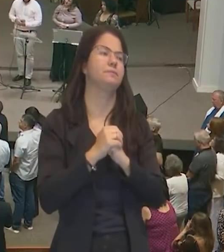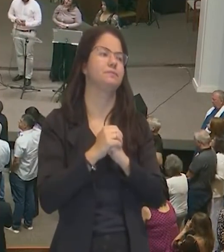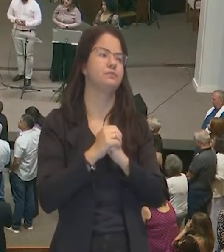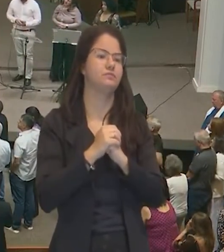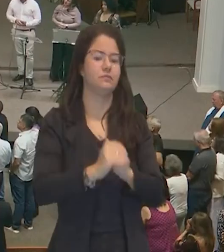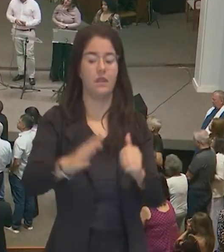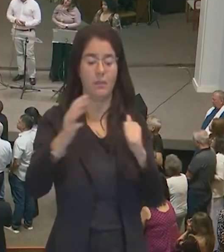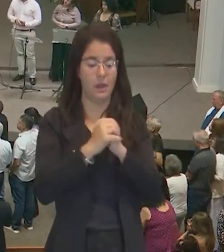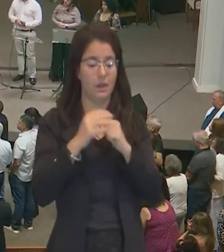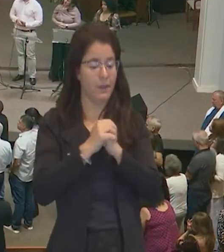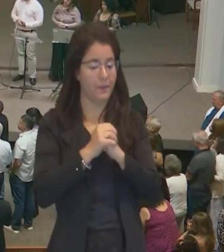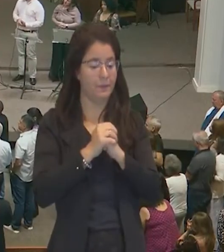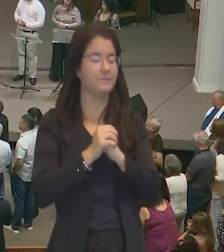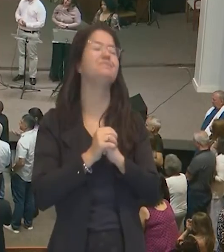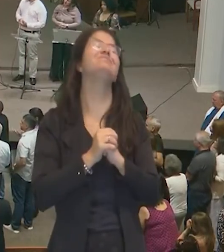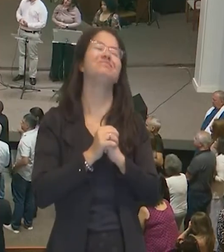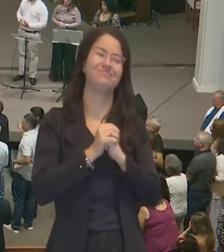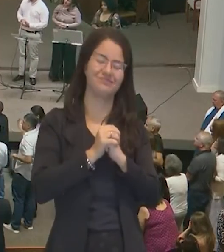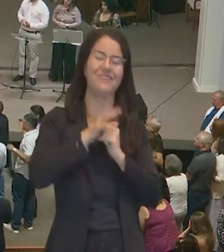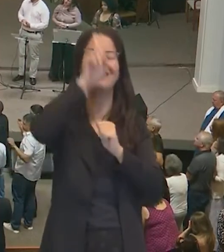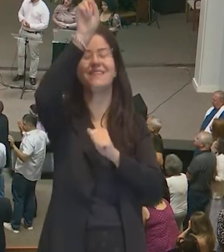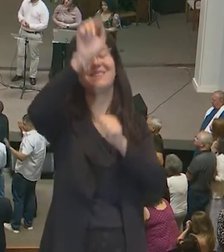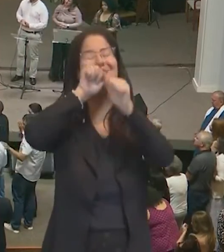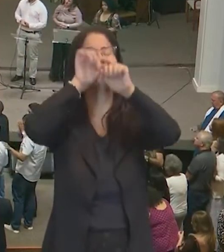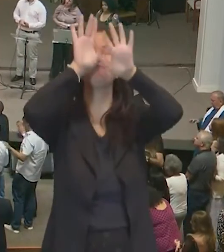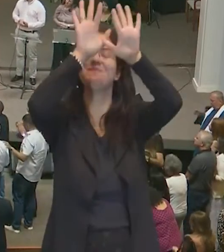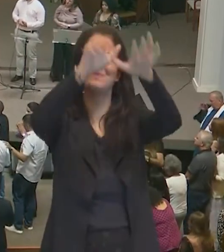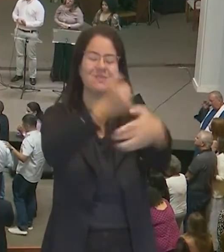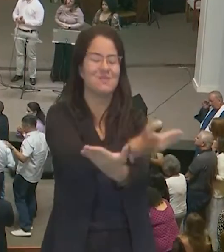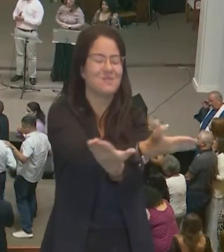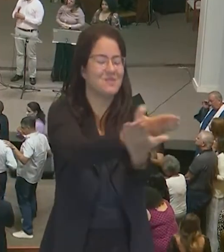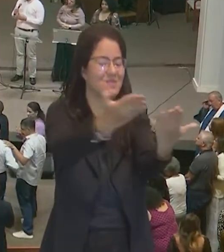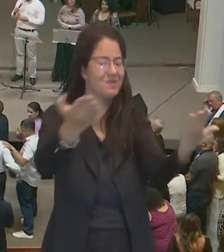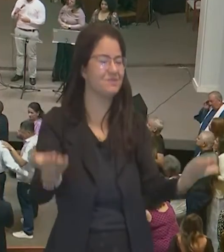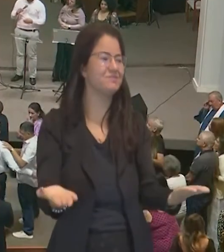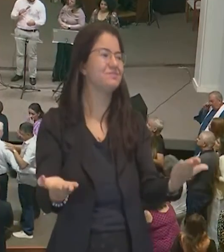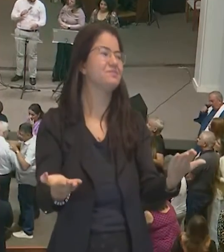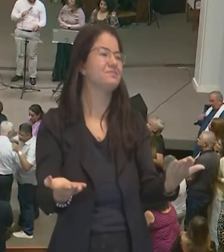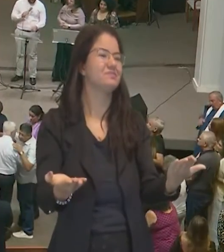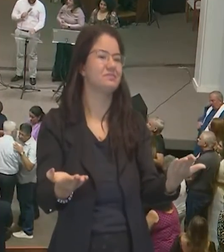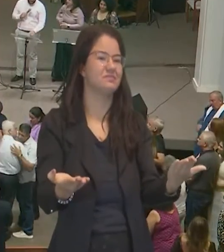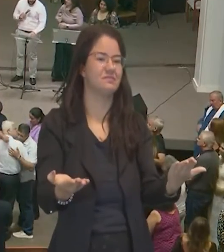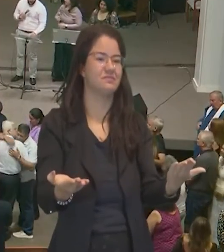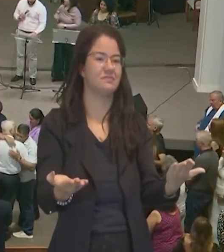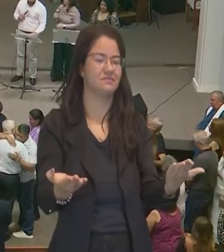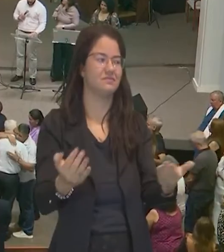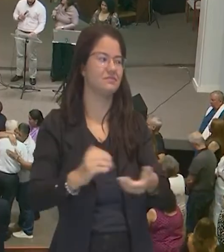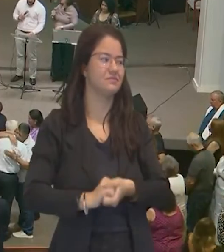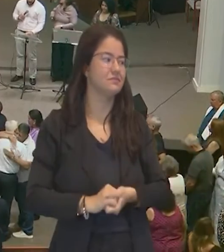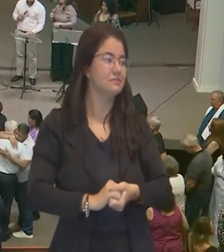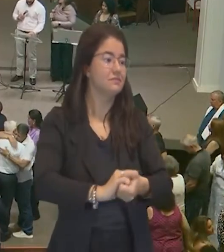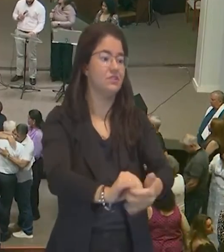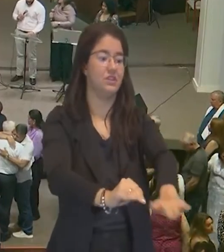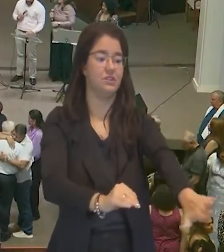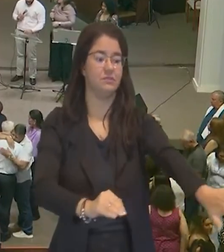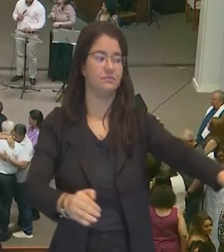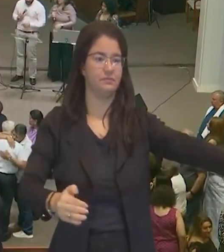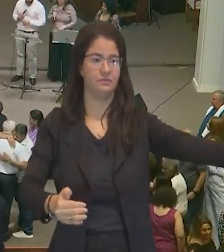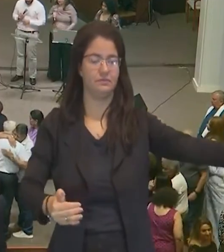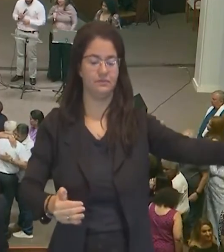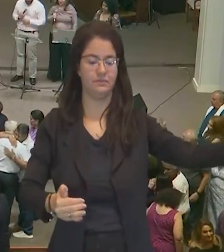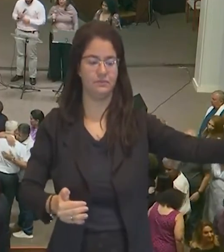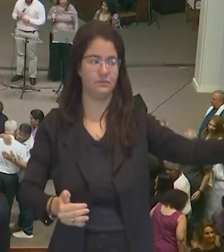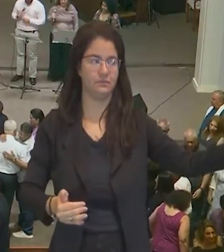amém e amém e amém. Que Deus os abençoe rica e abundantemente. Que a graça de